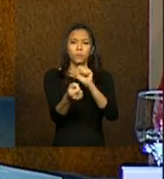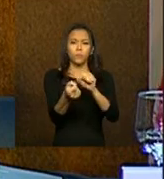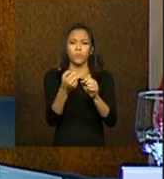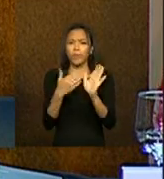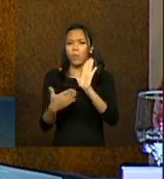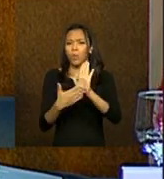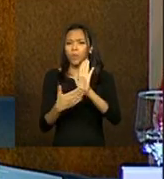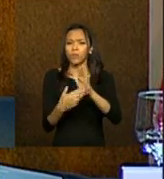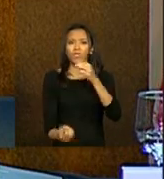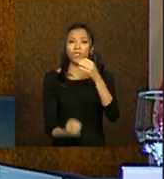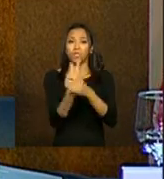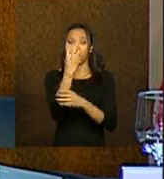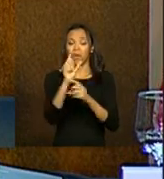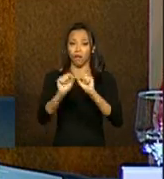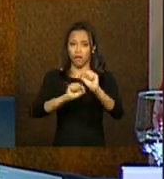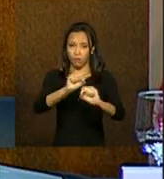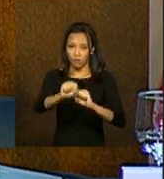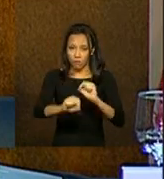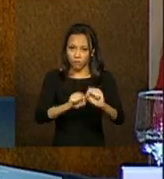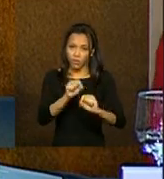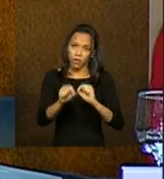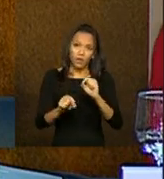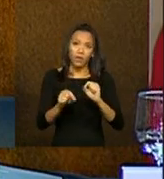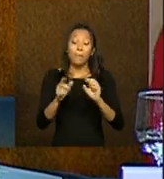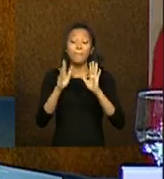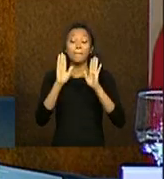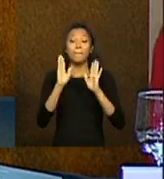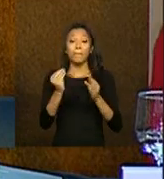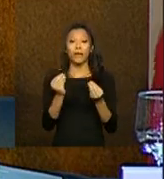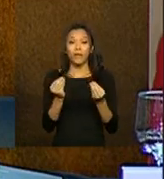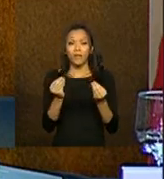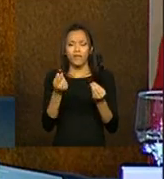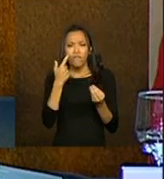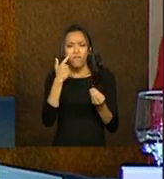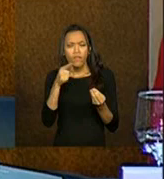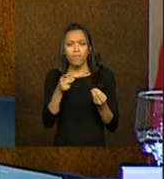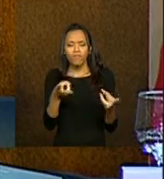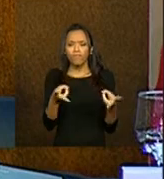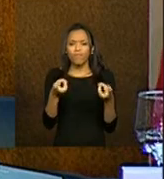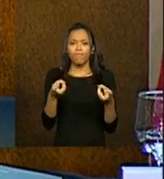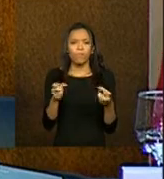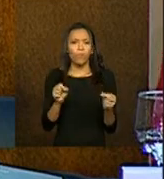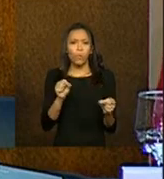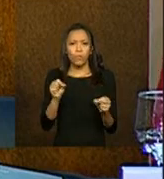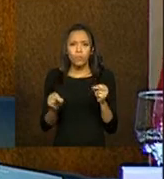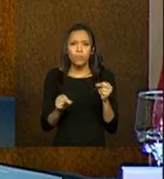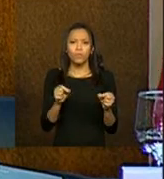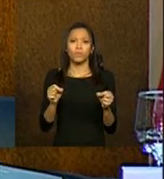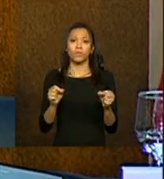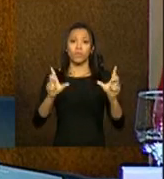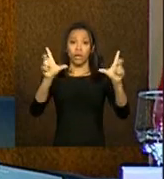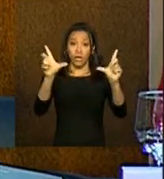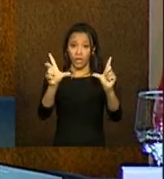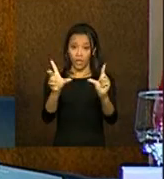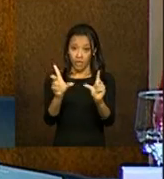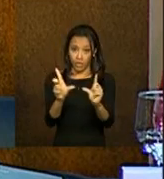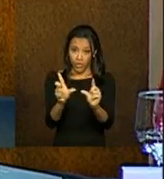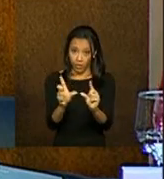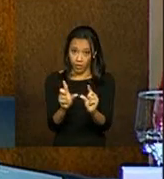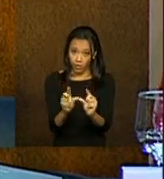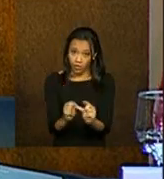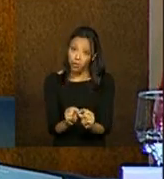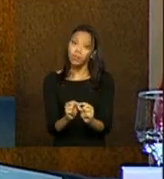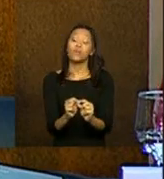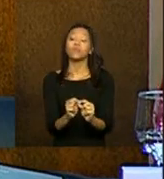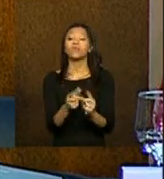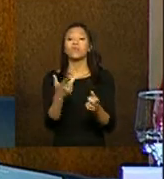eh mecanismos, construídos mecanismos para observar a evolução da redução das iniquidades de